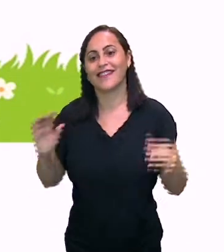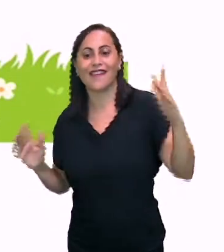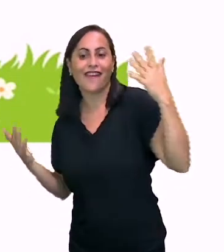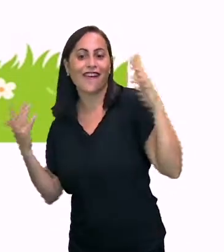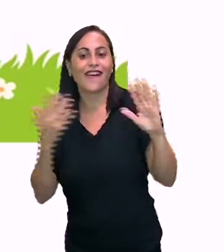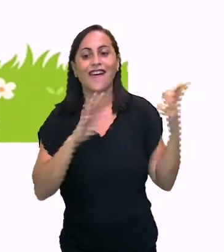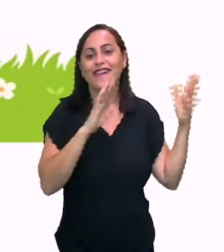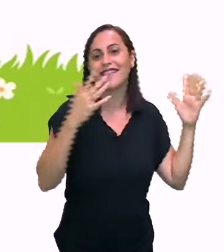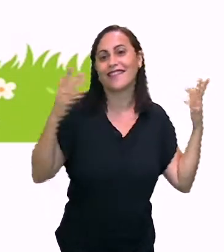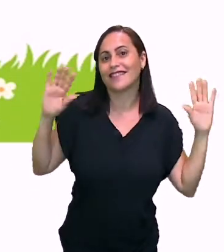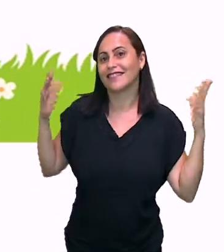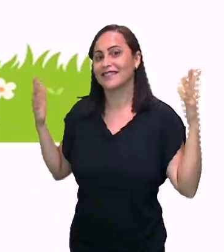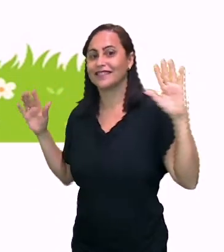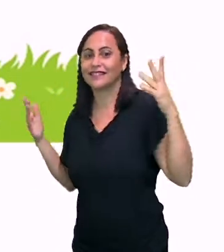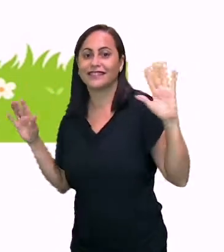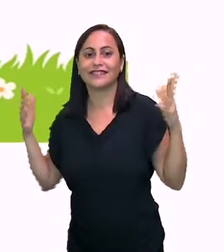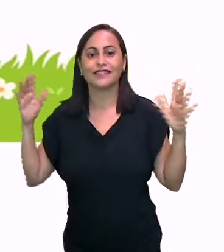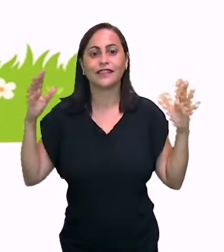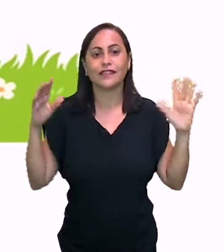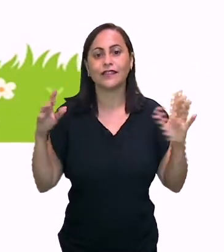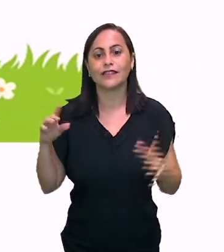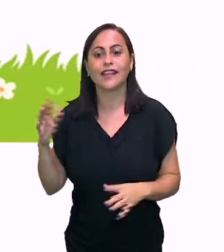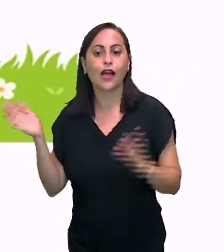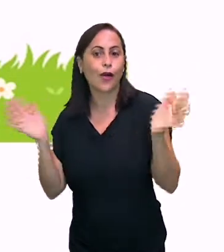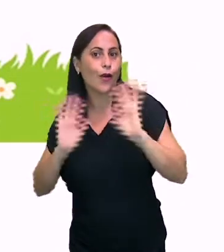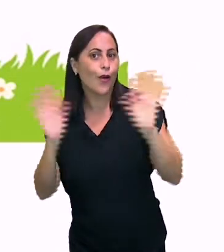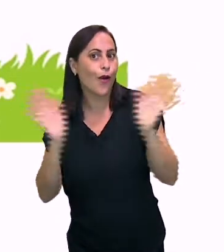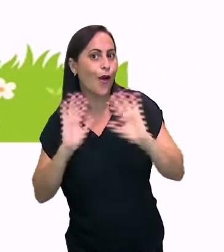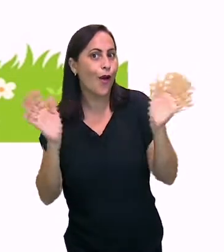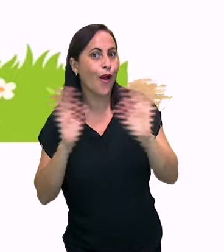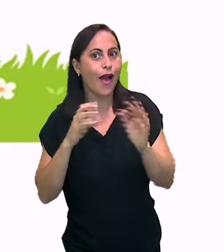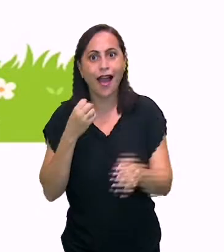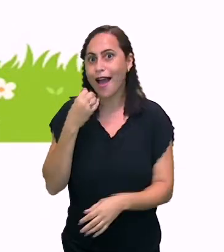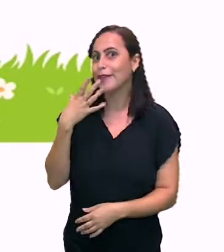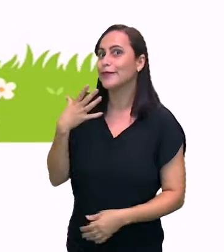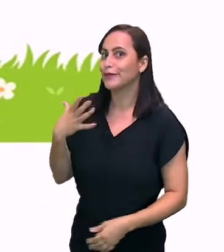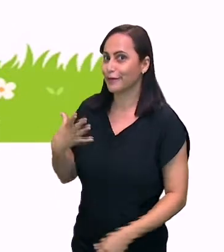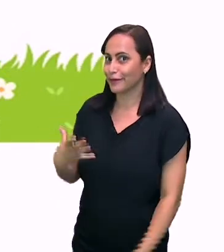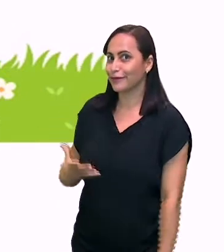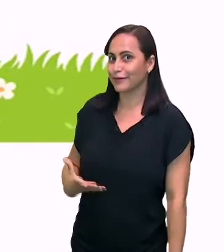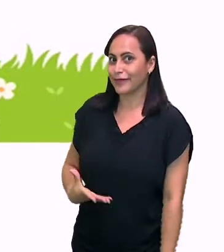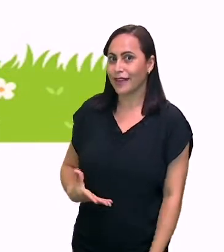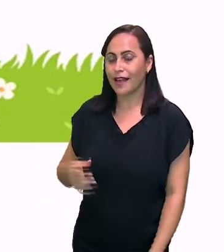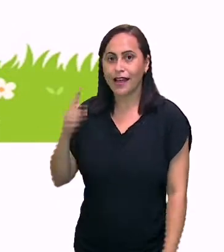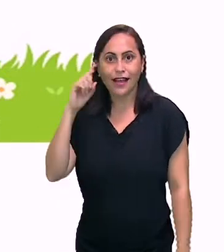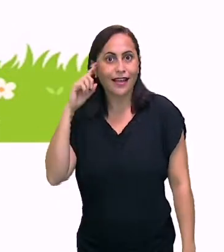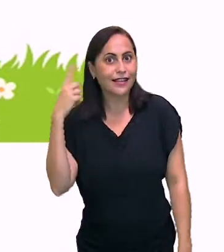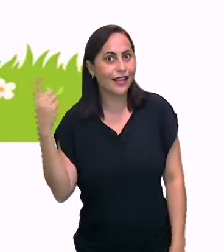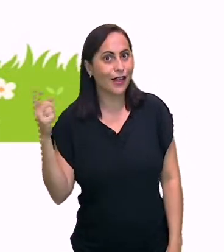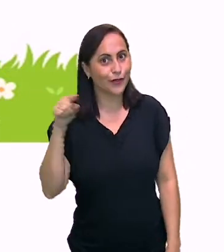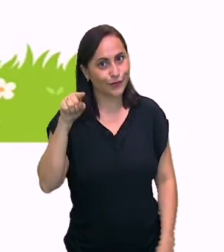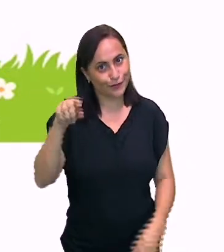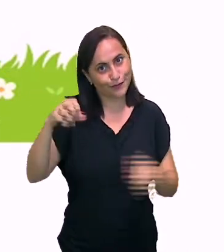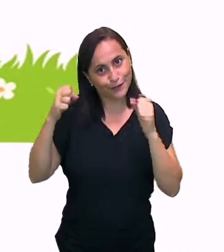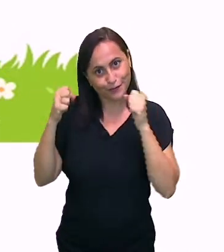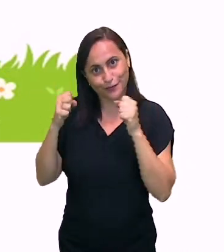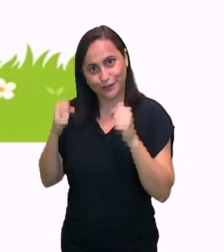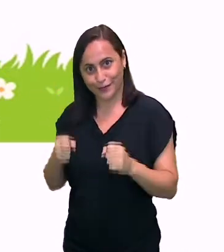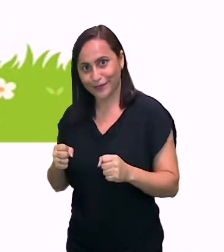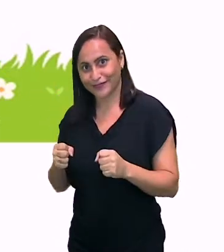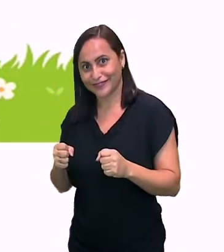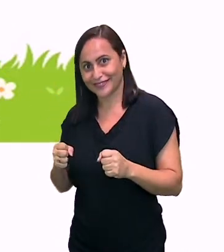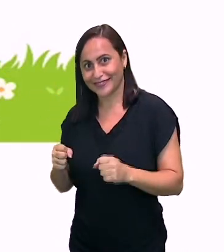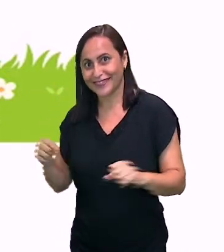se sacode? Olá, como vai? Será que você